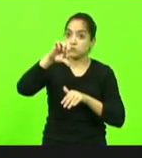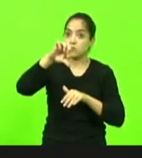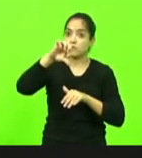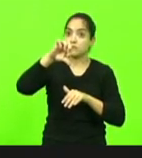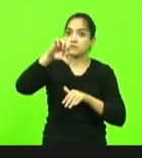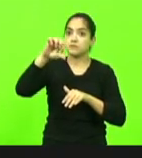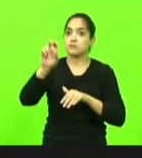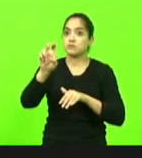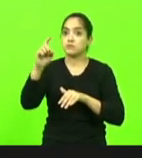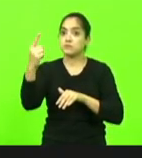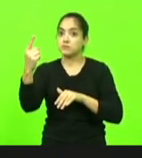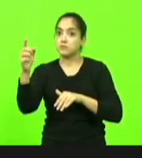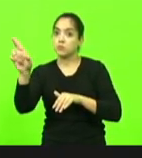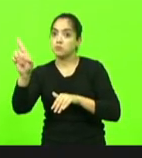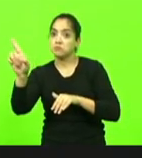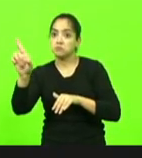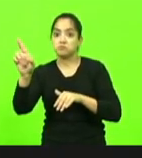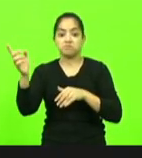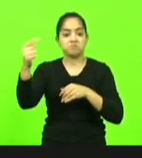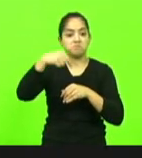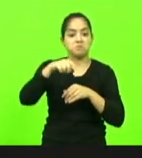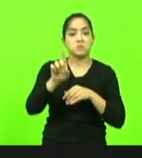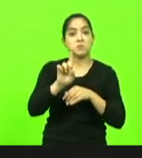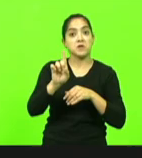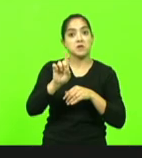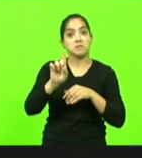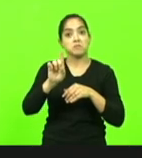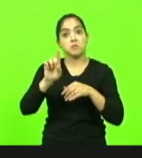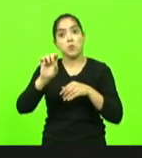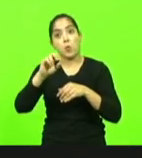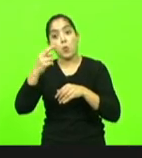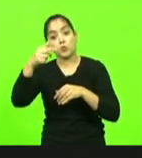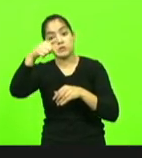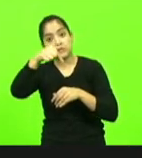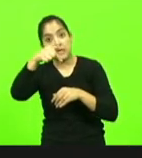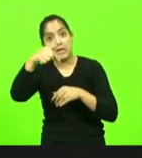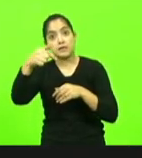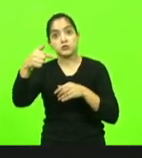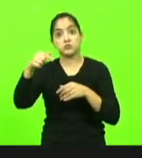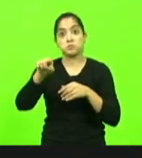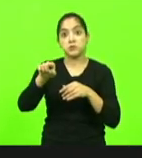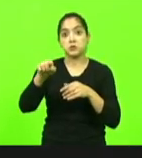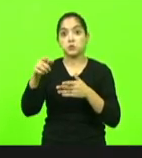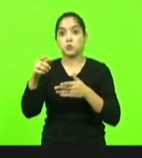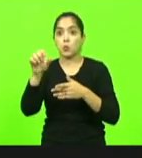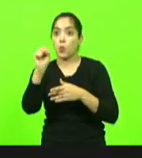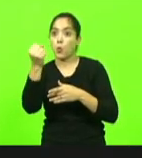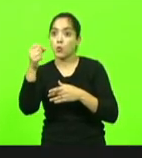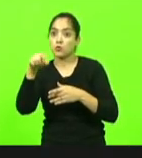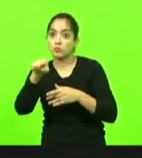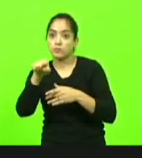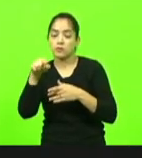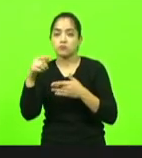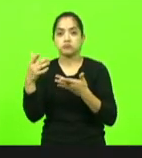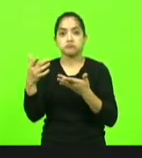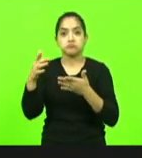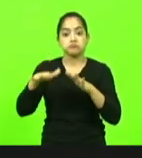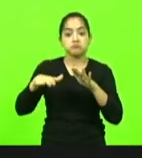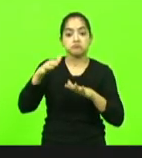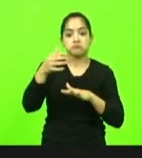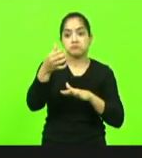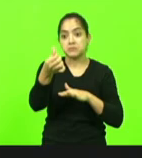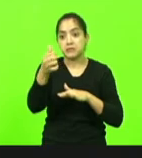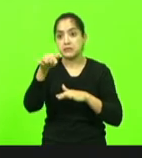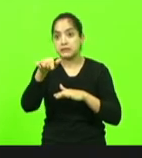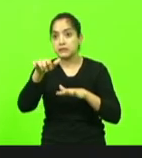9.951 não venha. Talvez venha 7, talvez venha 8, talvez venha 6,